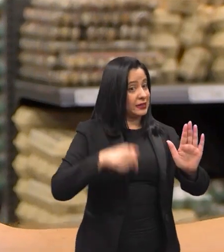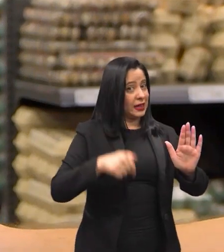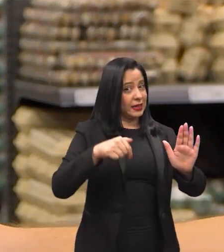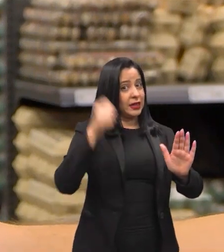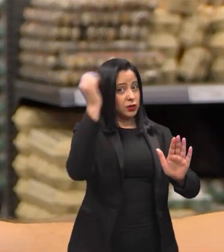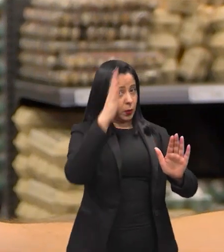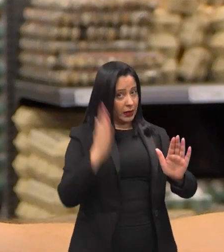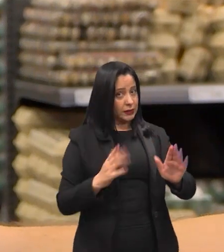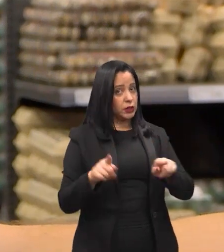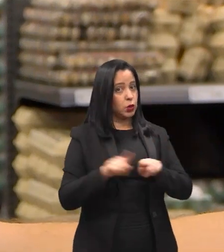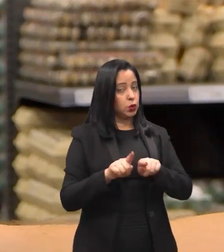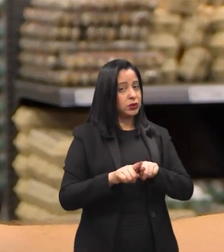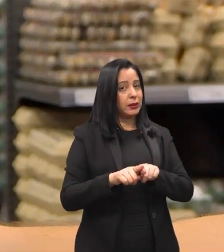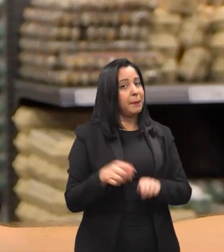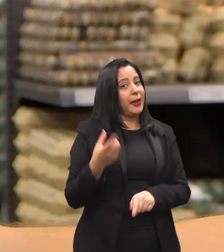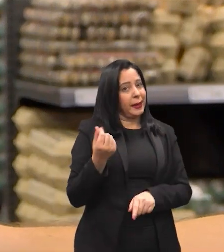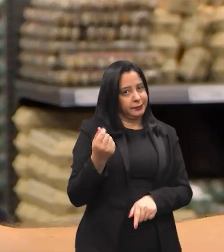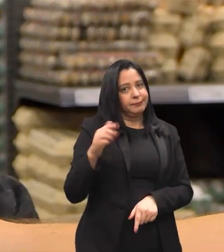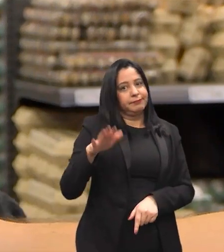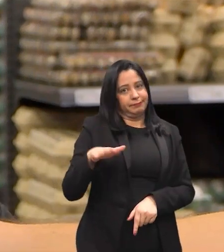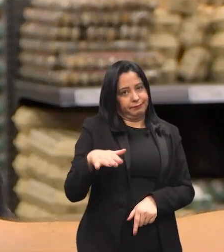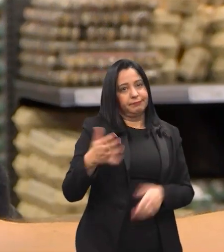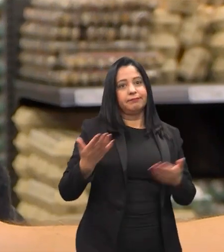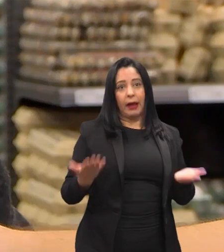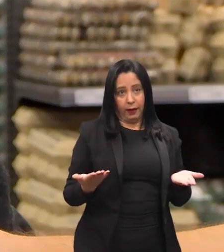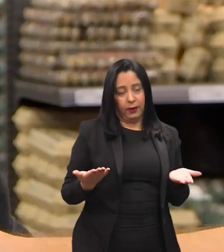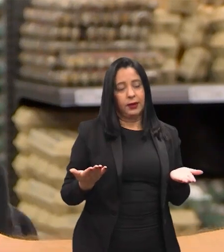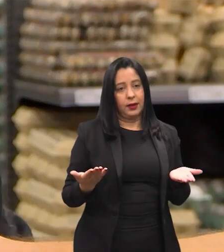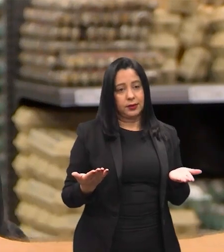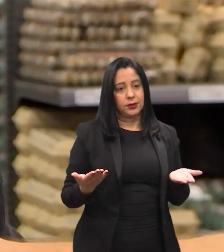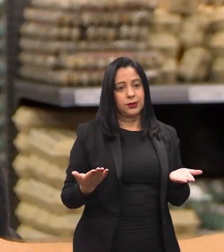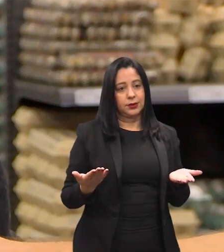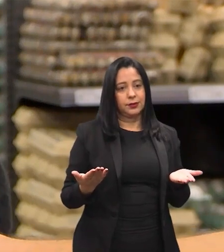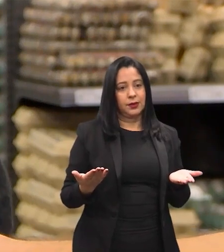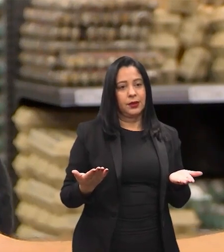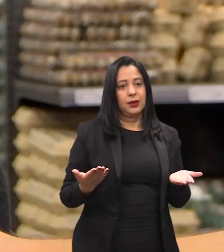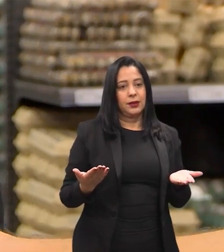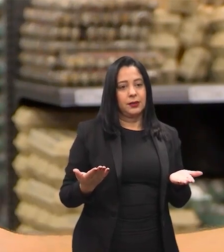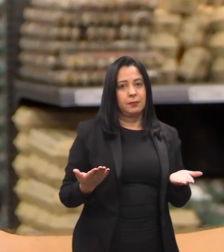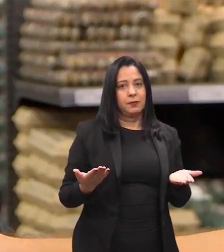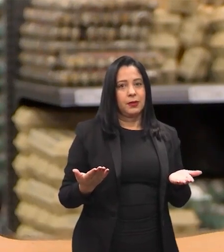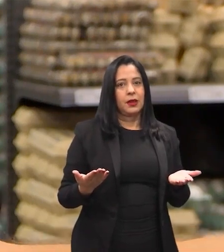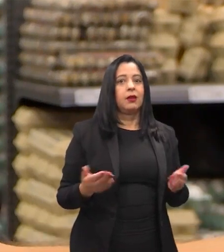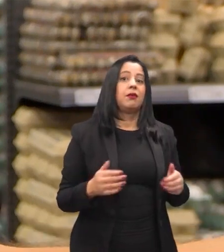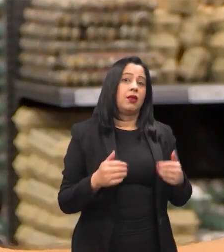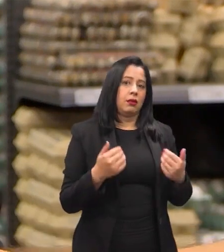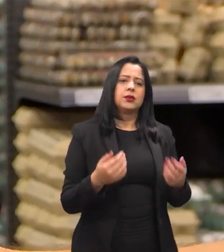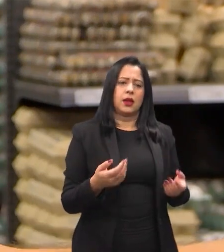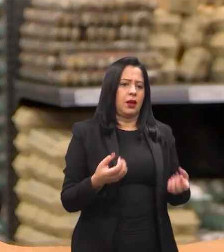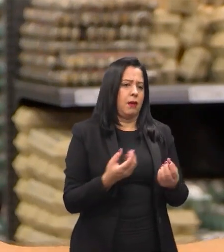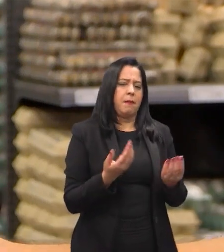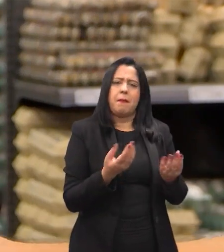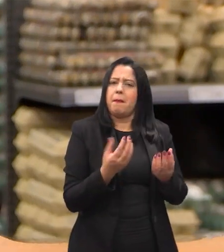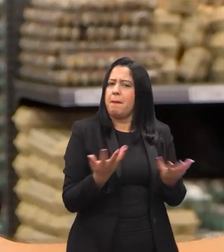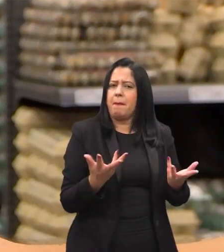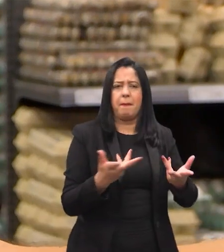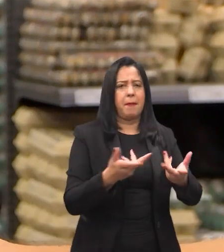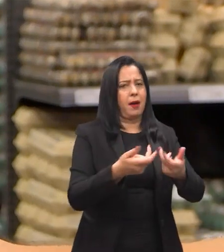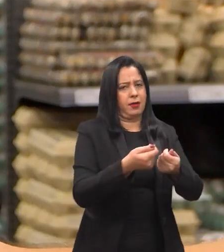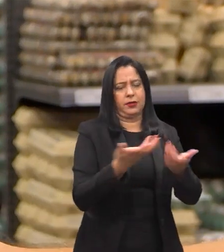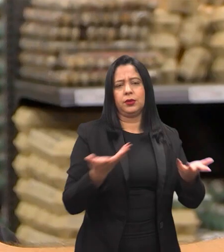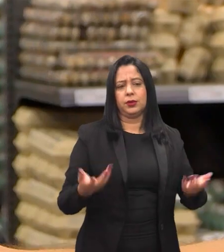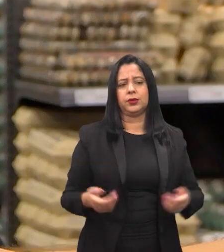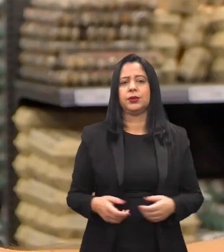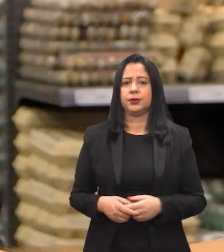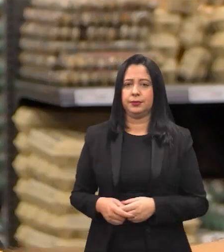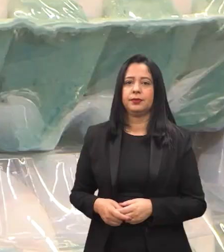oferta boa aqui no mercado interno. Você ter uma diminuição de preço e continuar né, exportando, vendendo. Esse seria, vamos